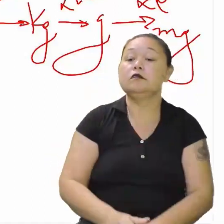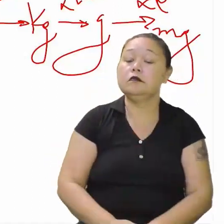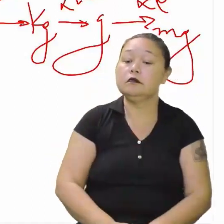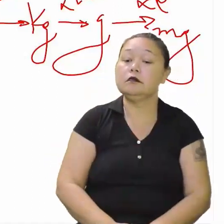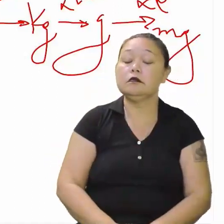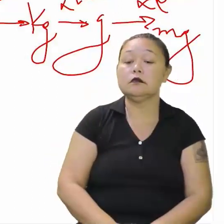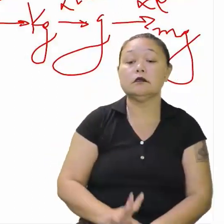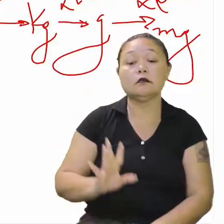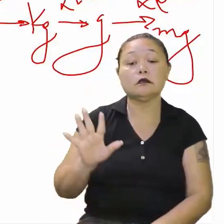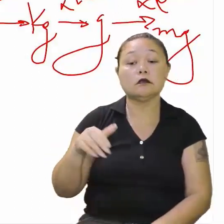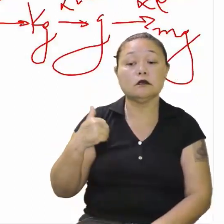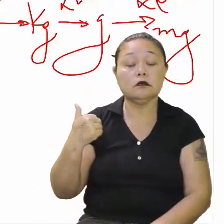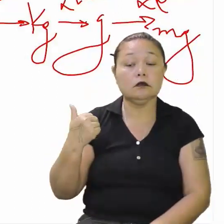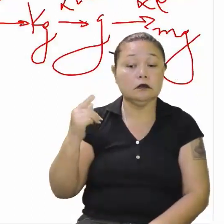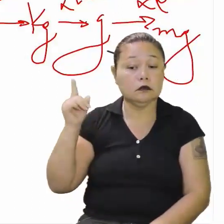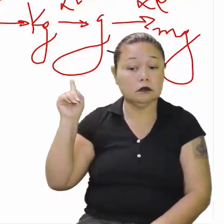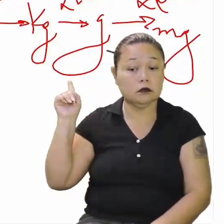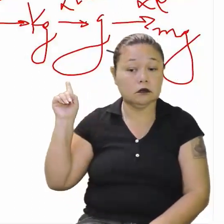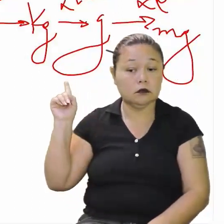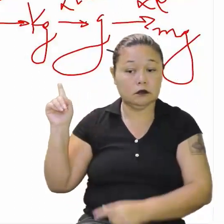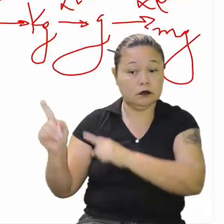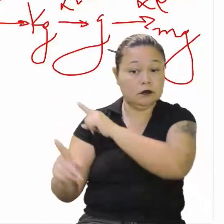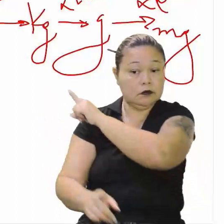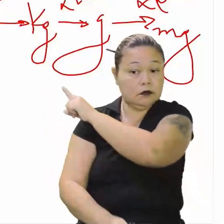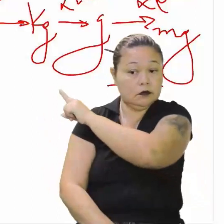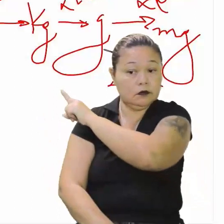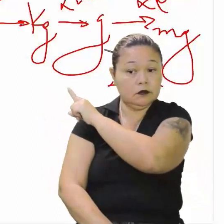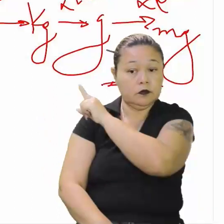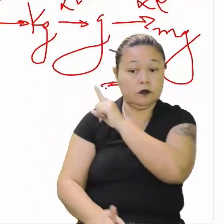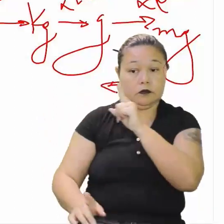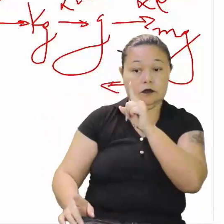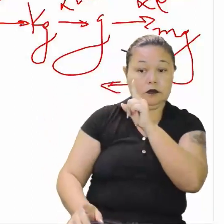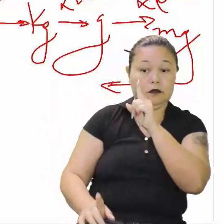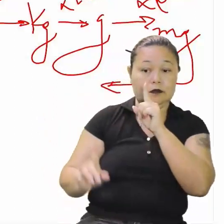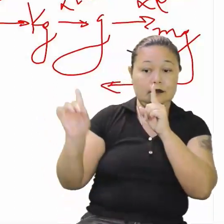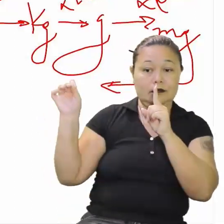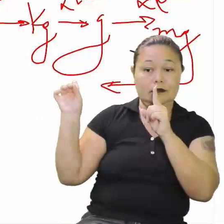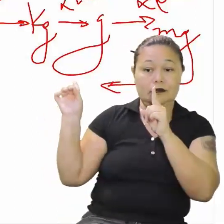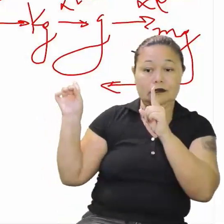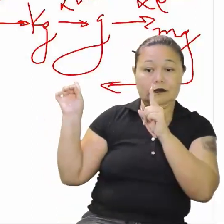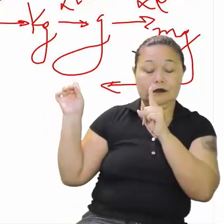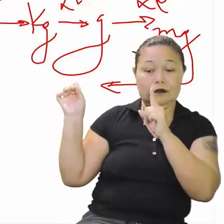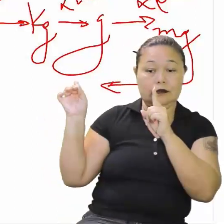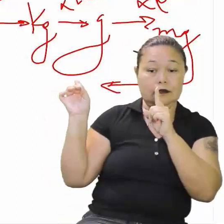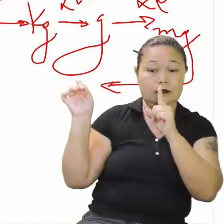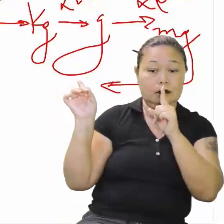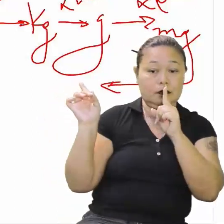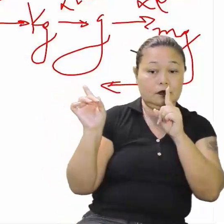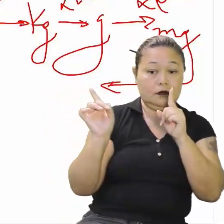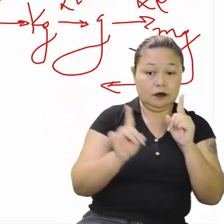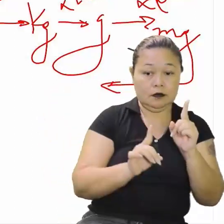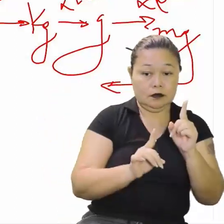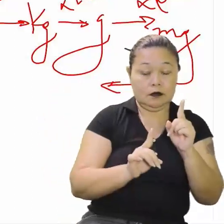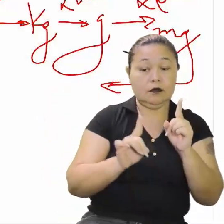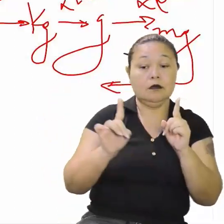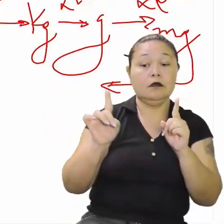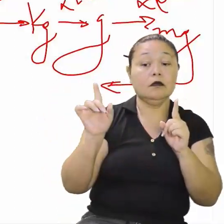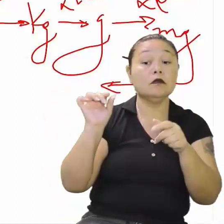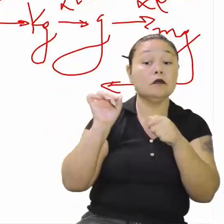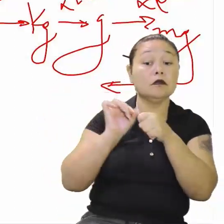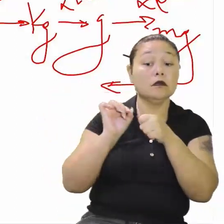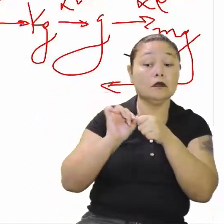Quando você vem de miligrama para grama, o que você faz? Você